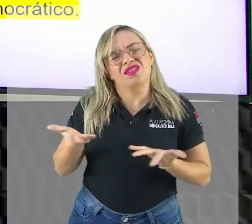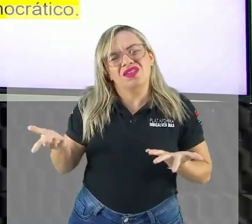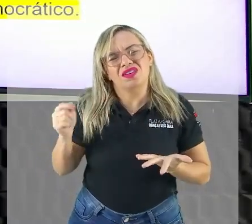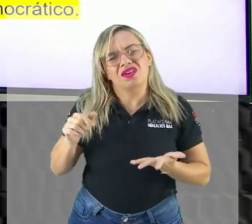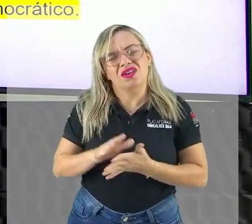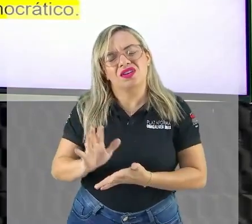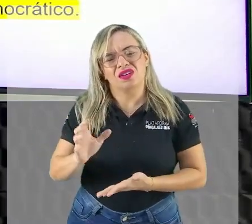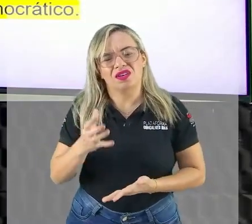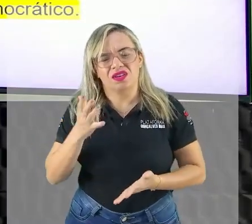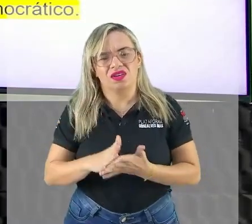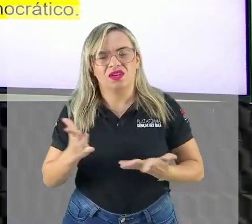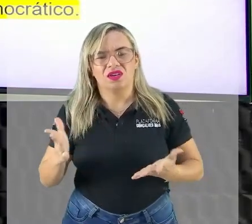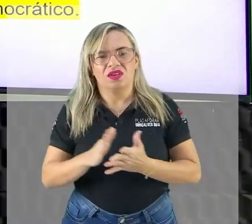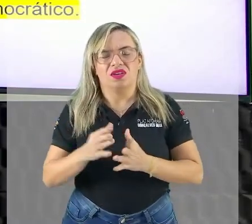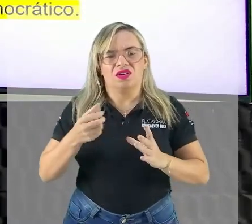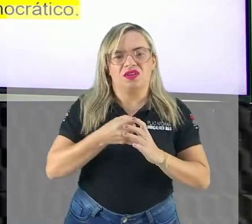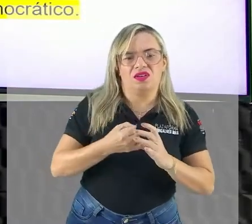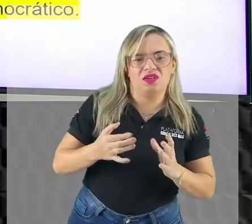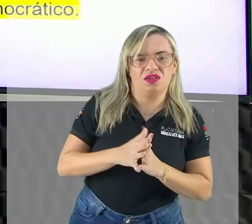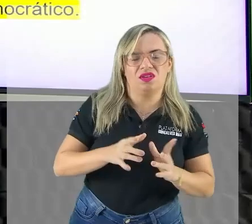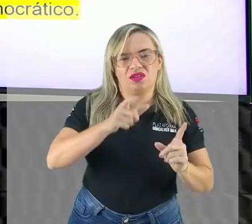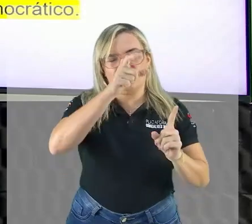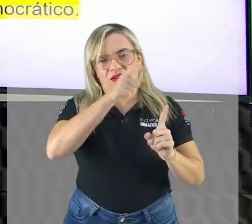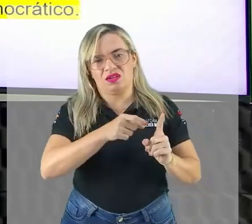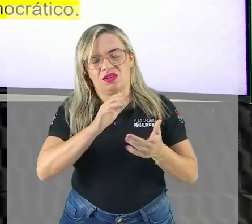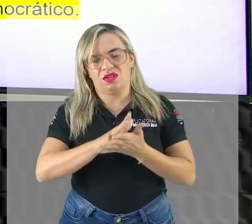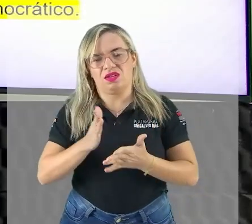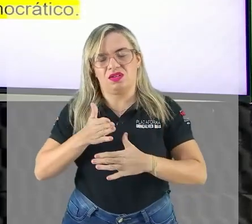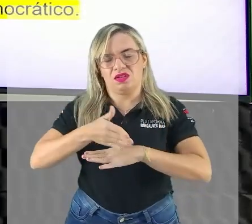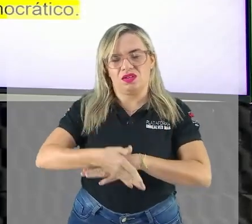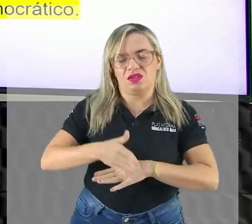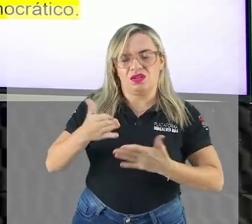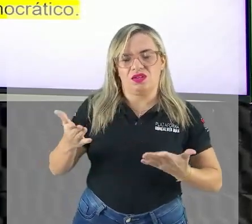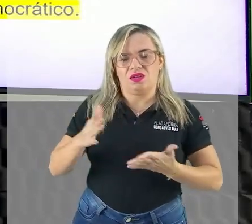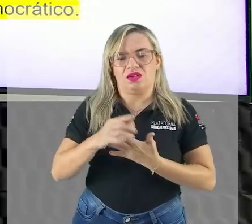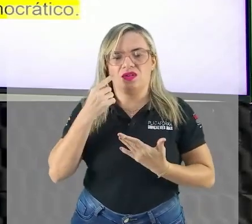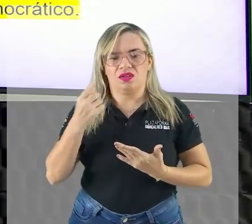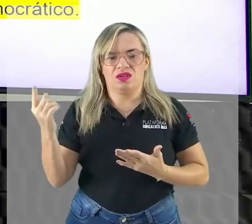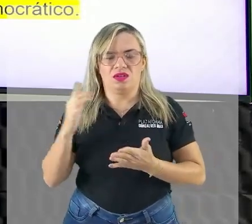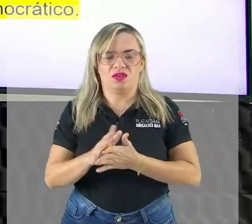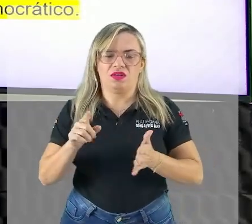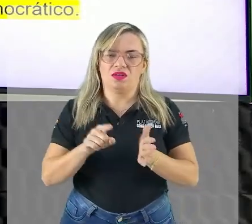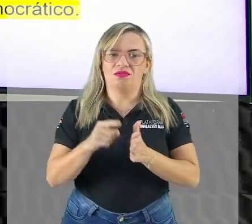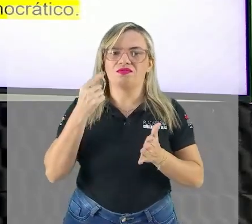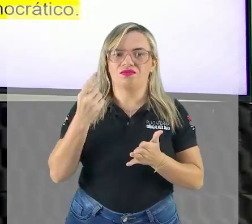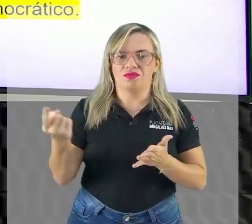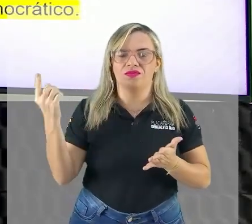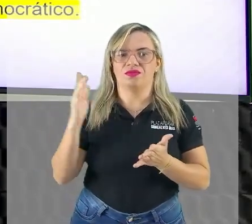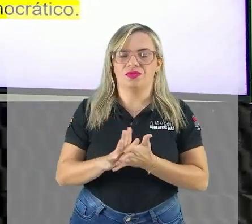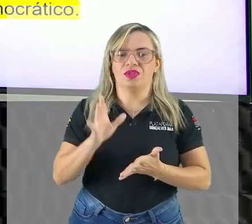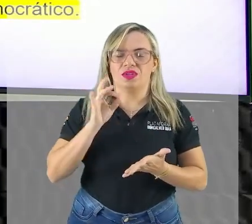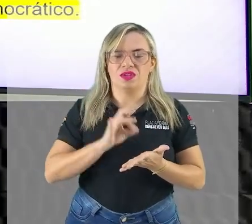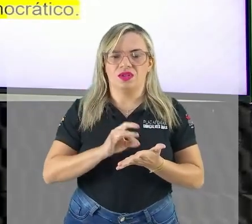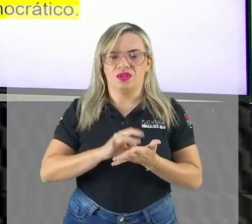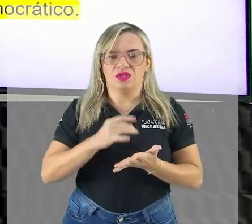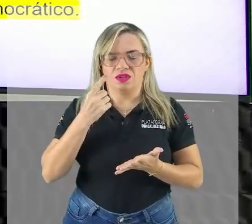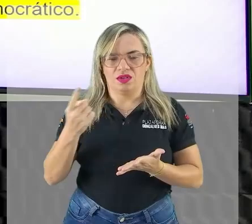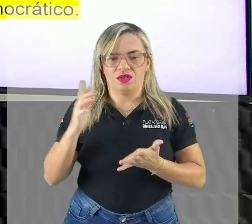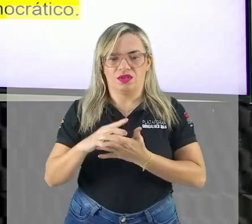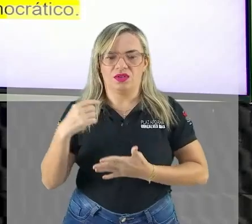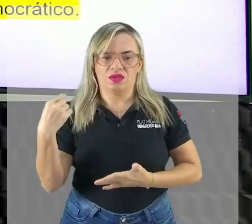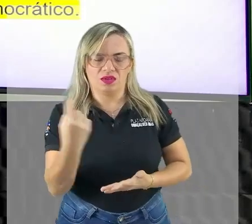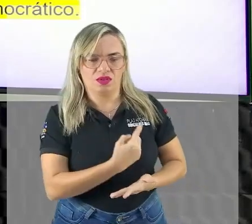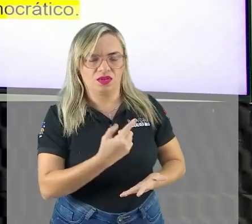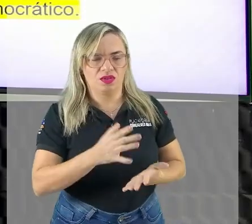ver as características, né, e o perfil das pessoas que mais acessam, a gente vai ver que esse questionamento de fato ele é válido, né? E o